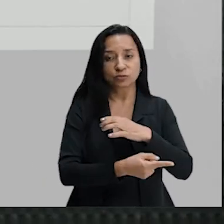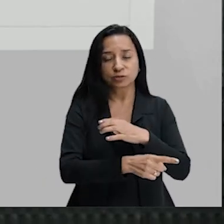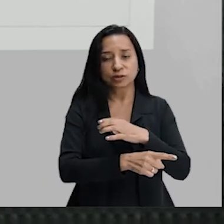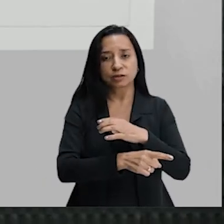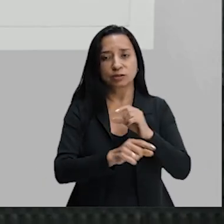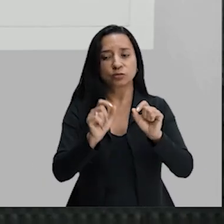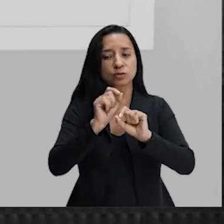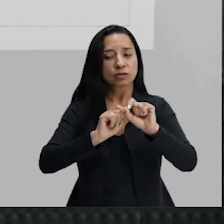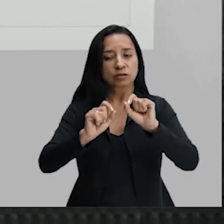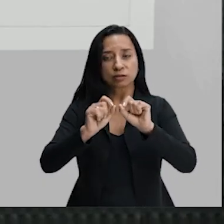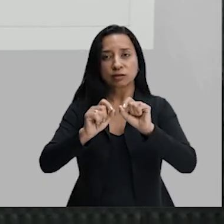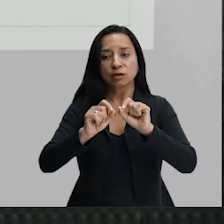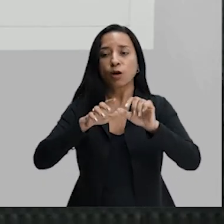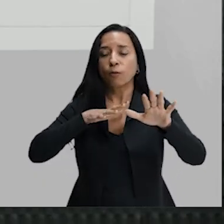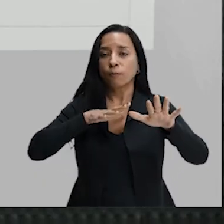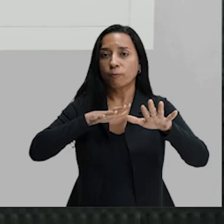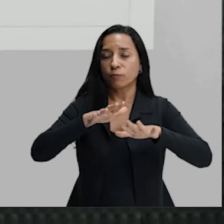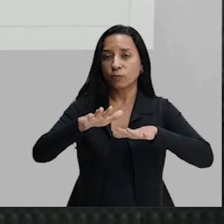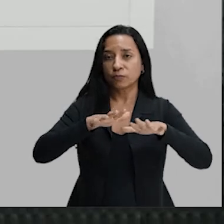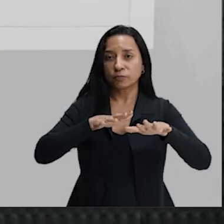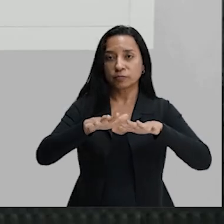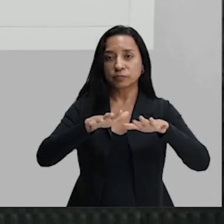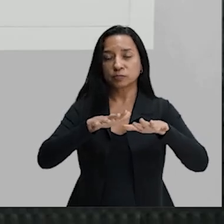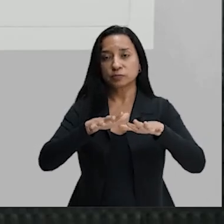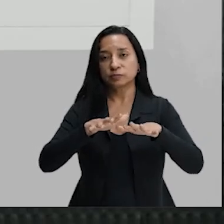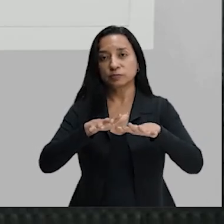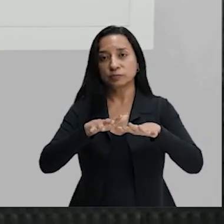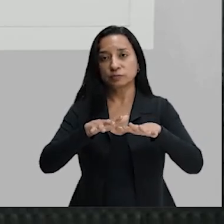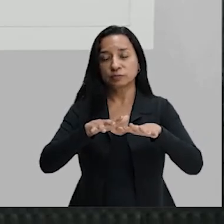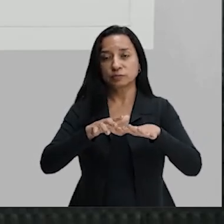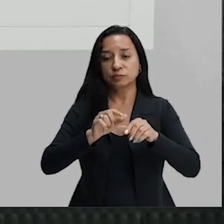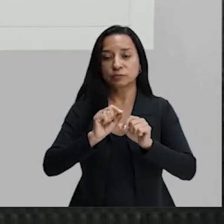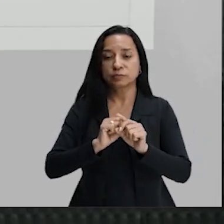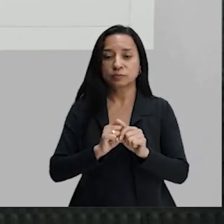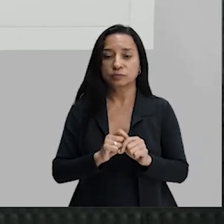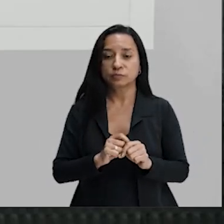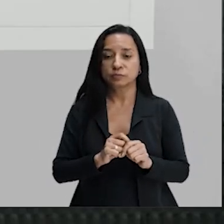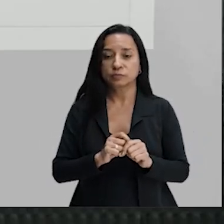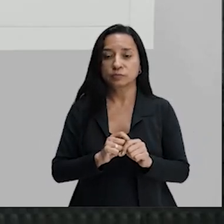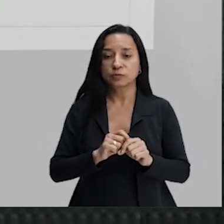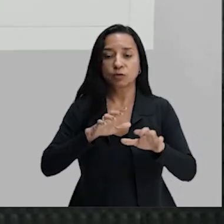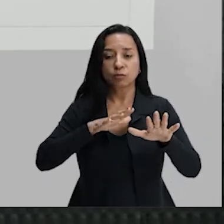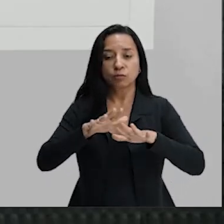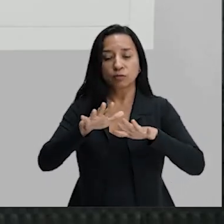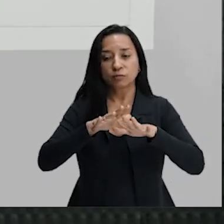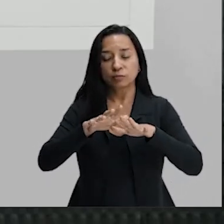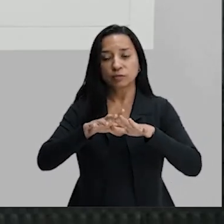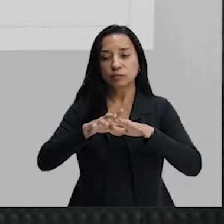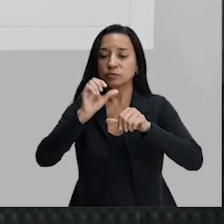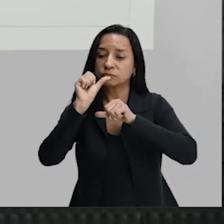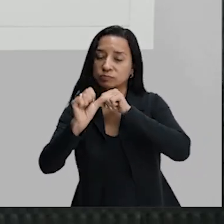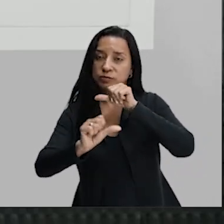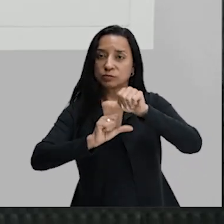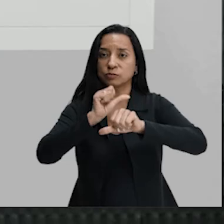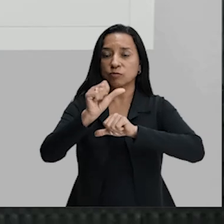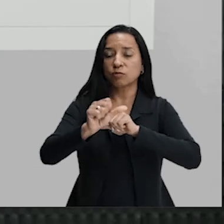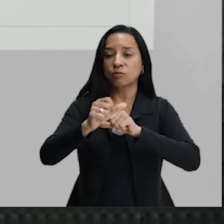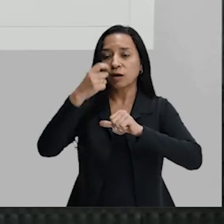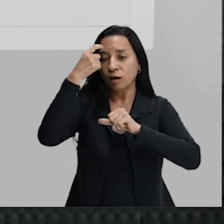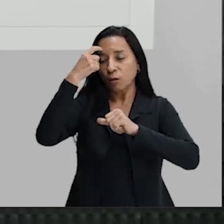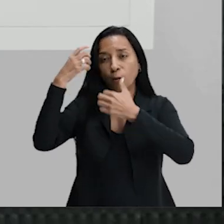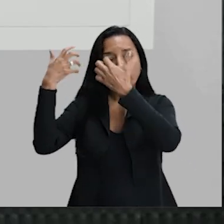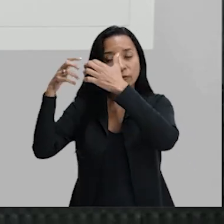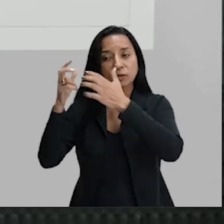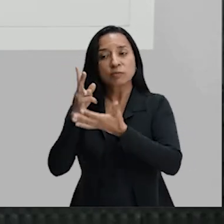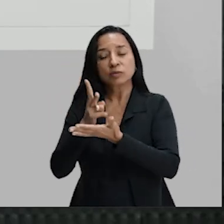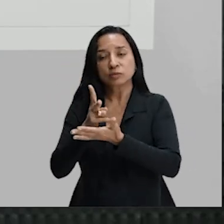fazer este movimento, certo? Ó. Esse movimento de refazer o pensamento contínuo,